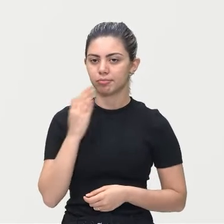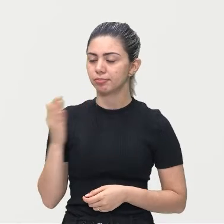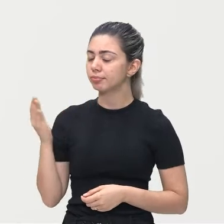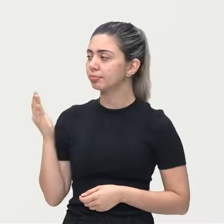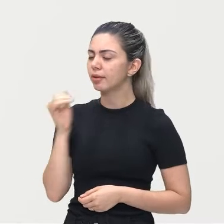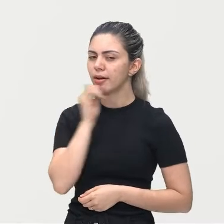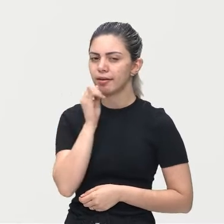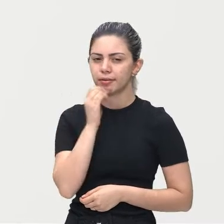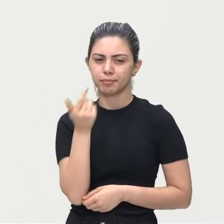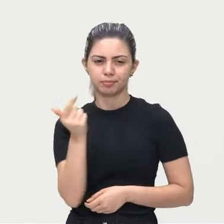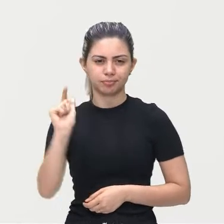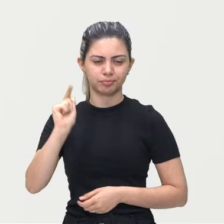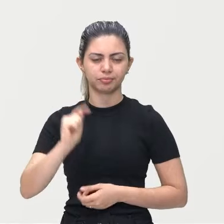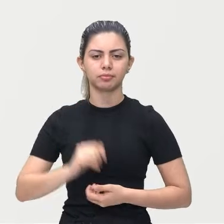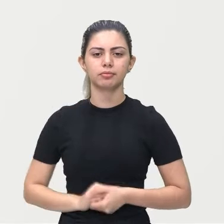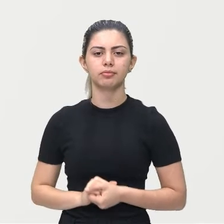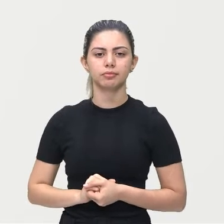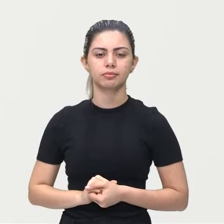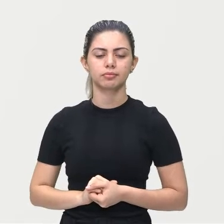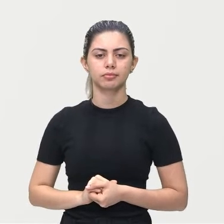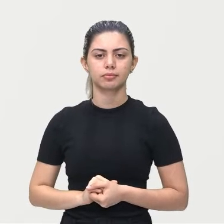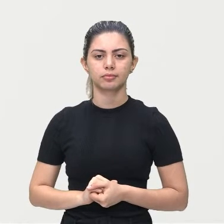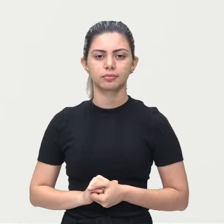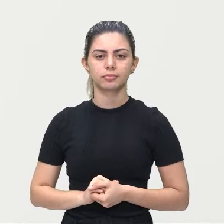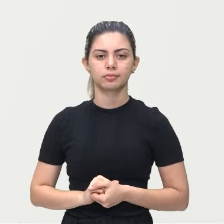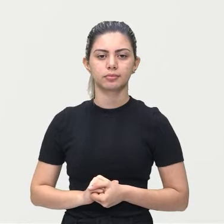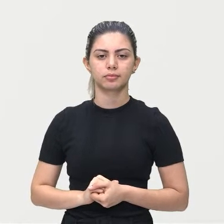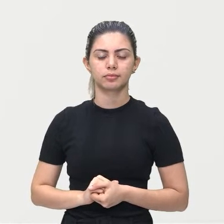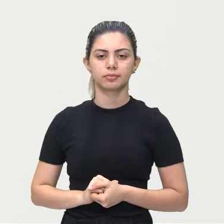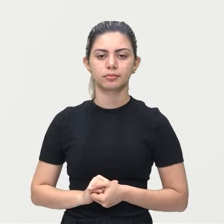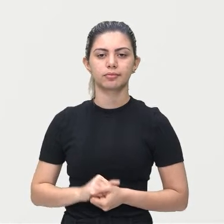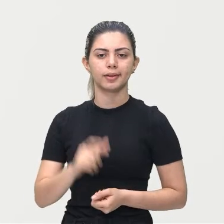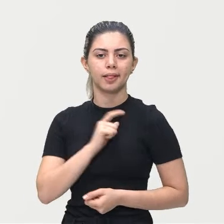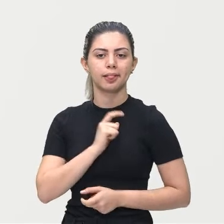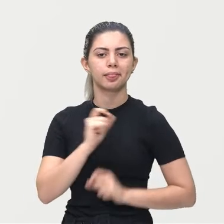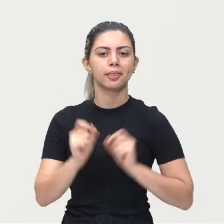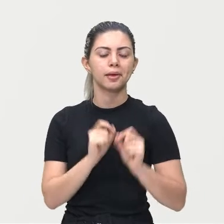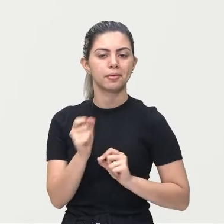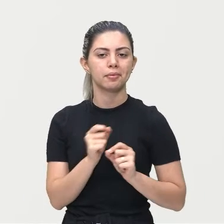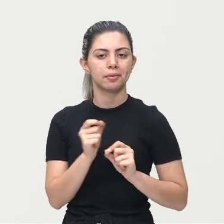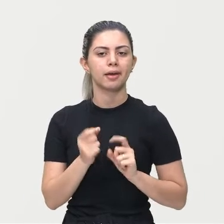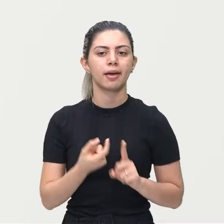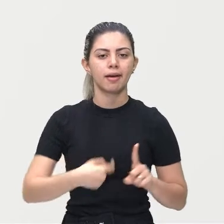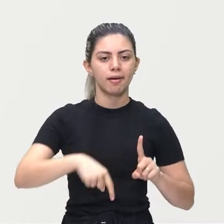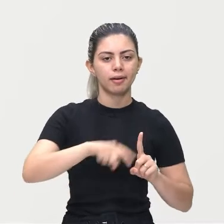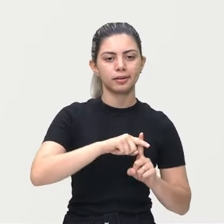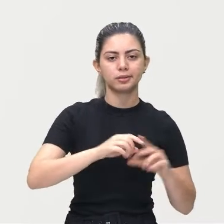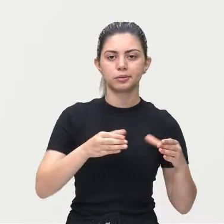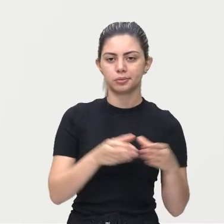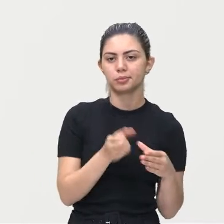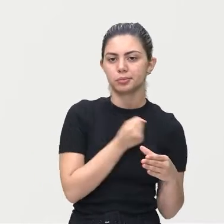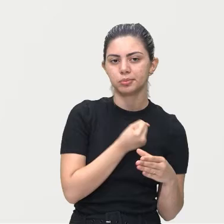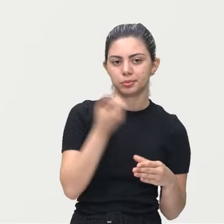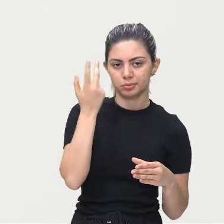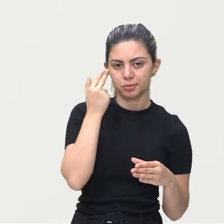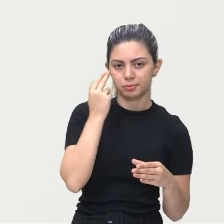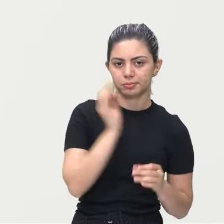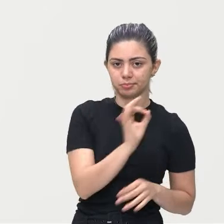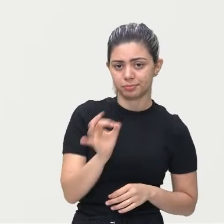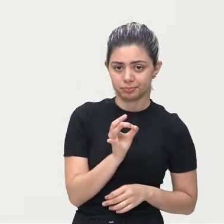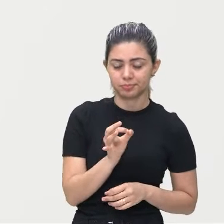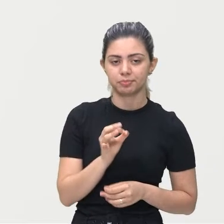outro exemplo, né? Temos aqui a adição, estamos falando de adição de números racionais,